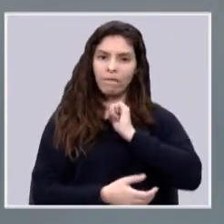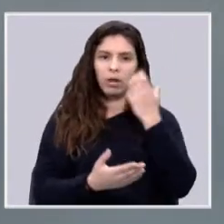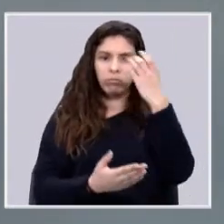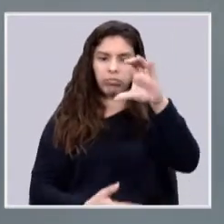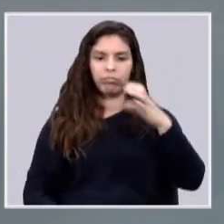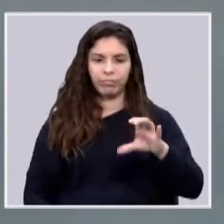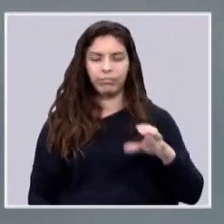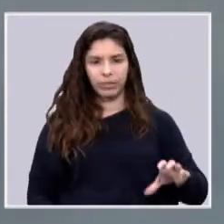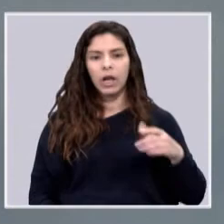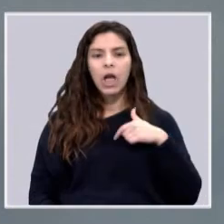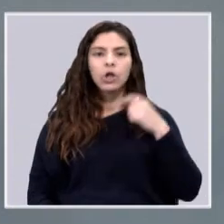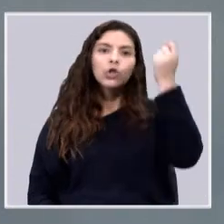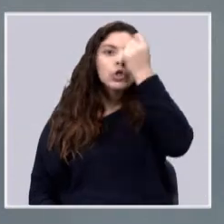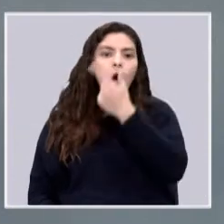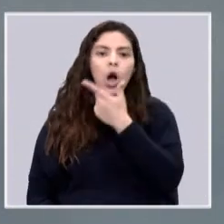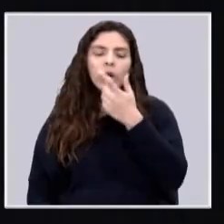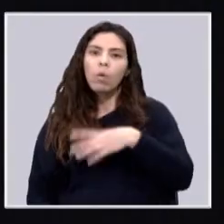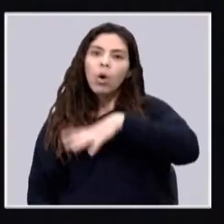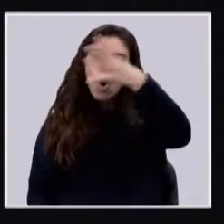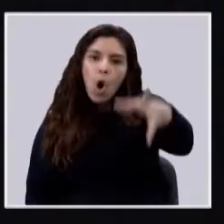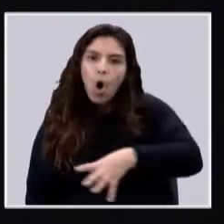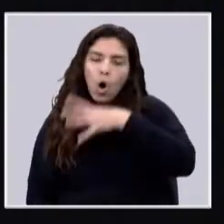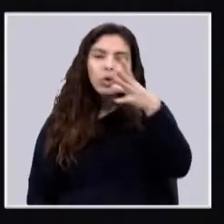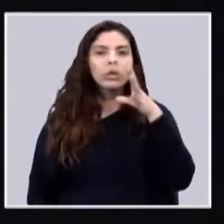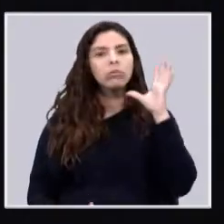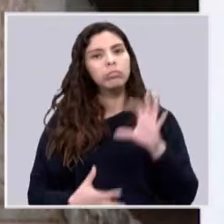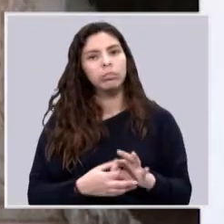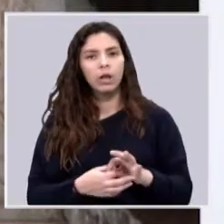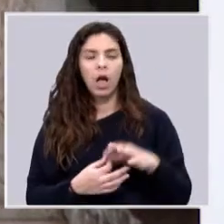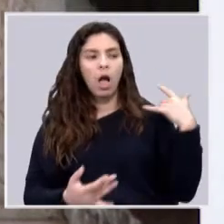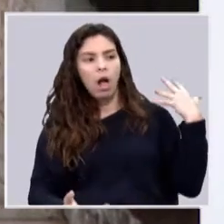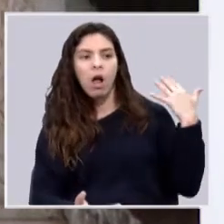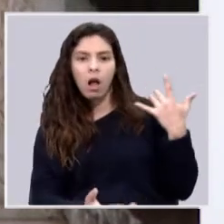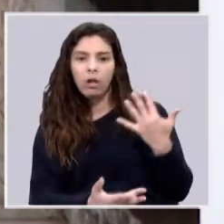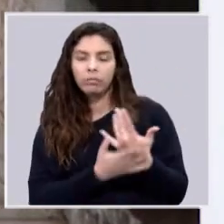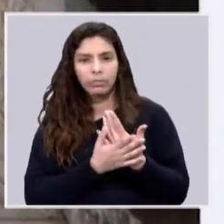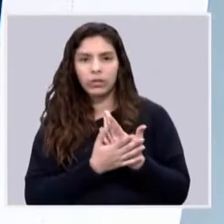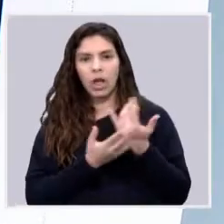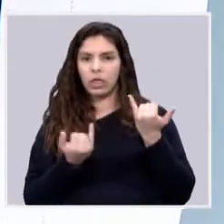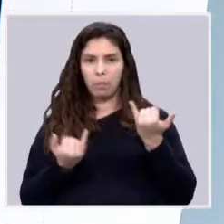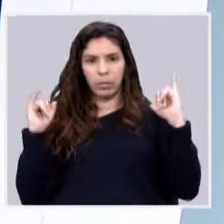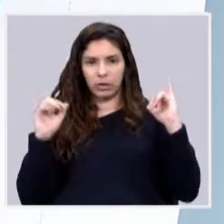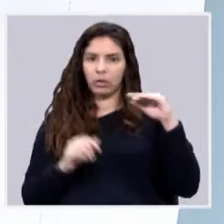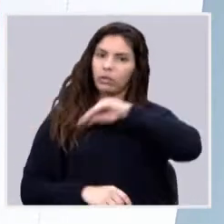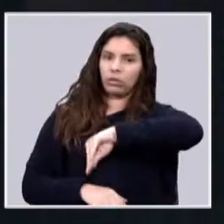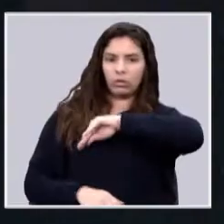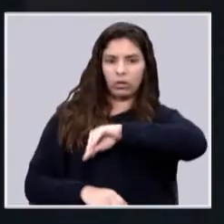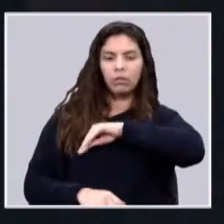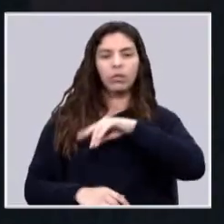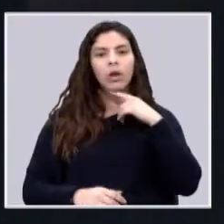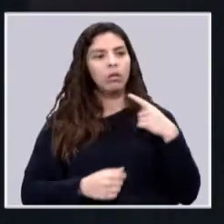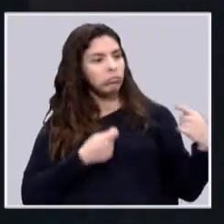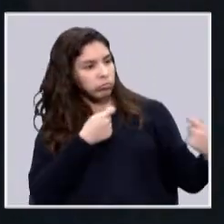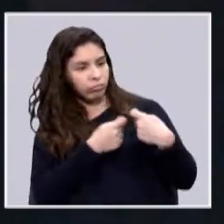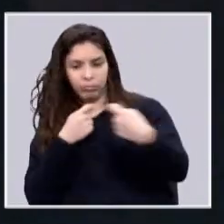contar histórias através da fotografia, e desde então tenho sido freelancer e tenho colaborado